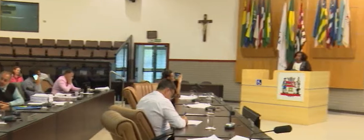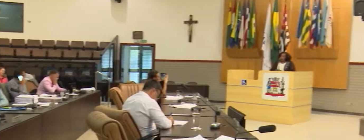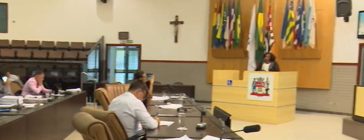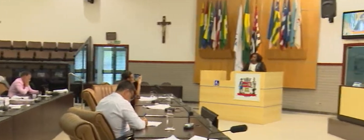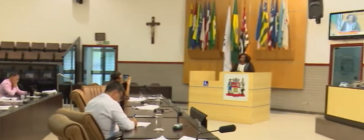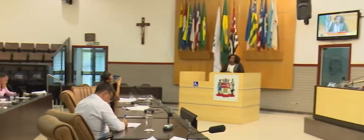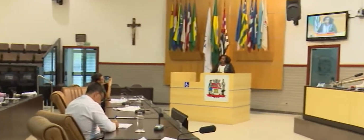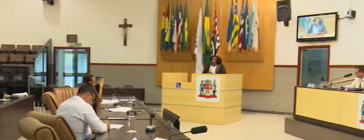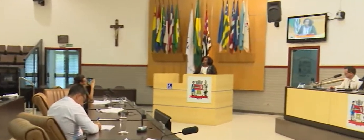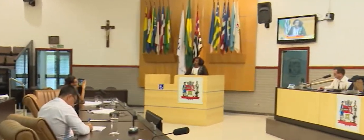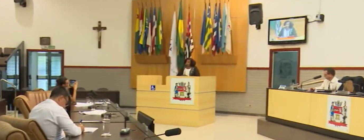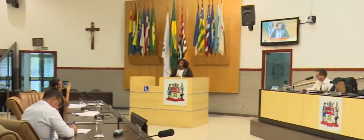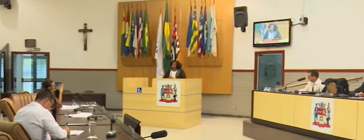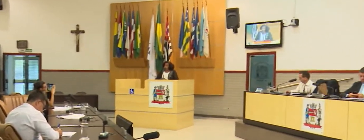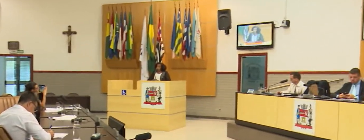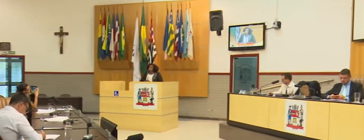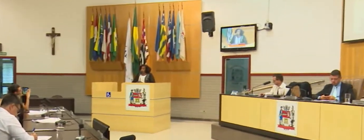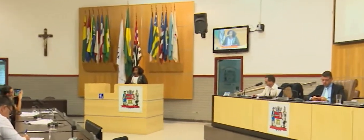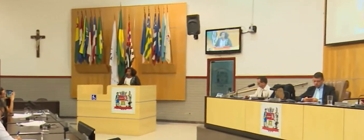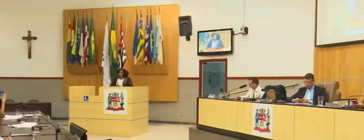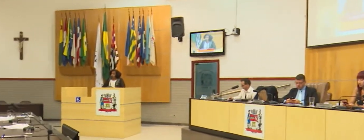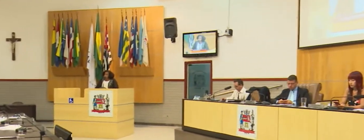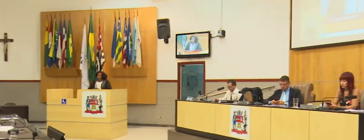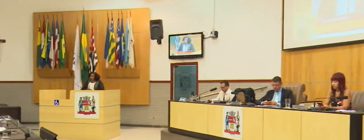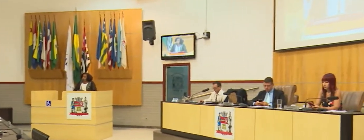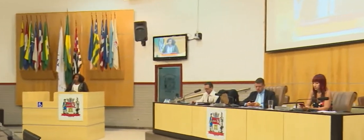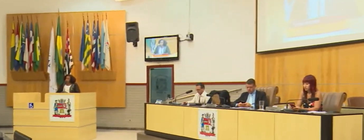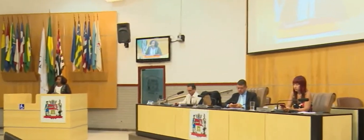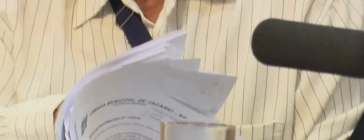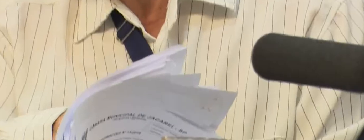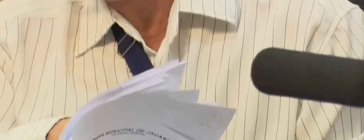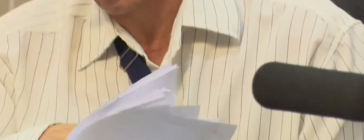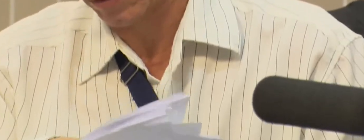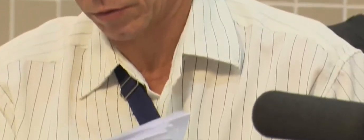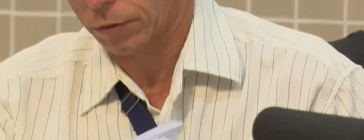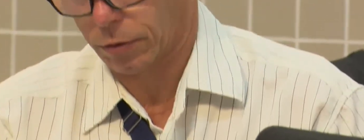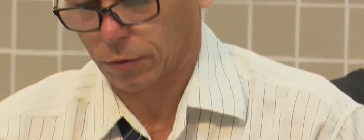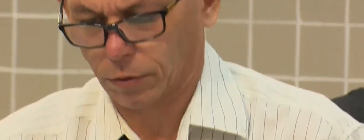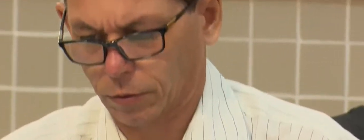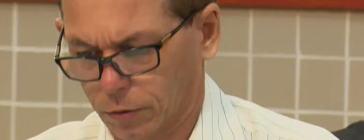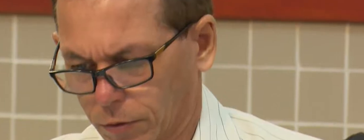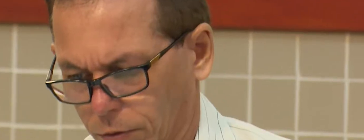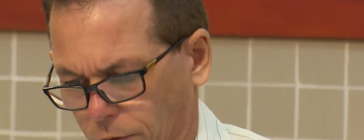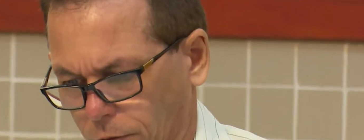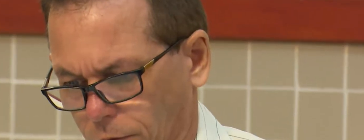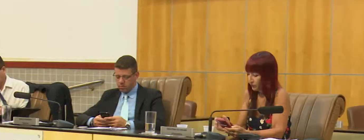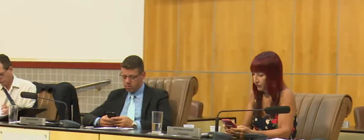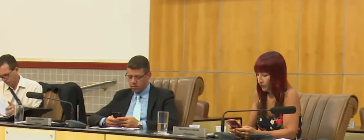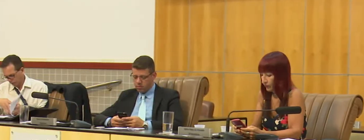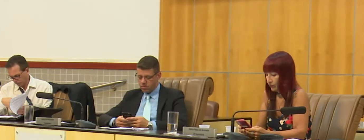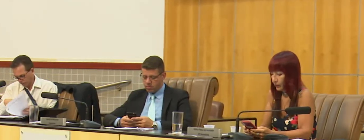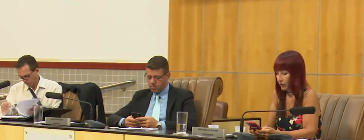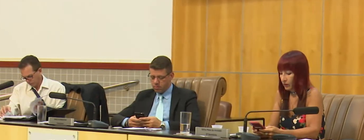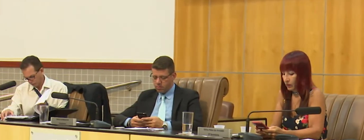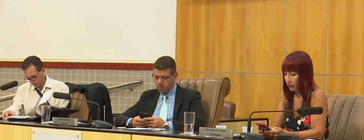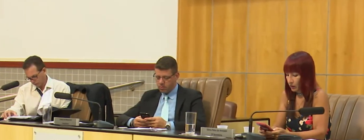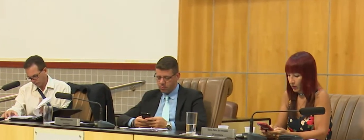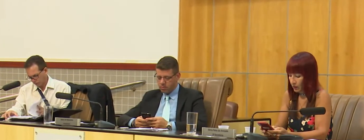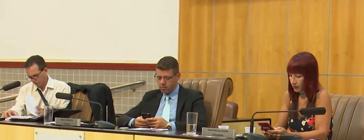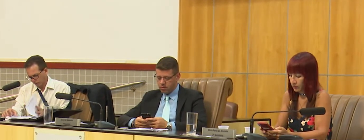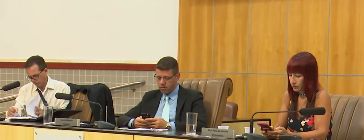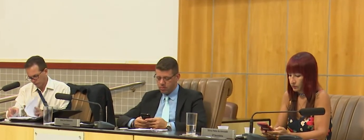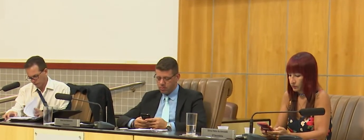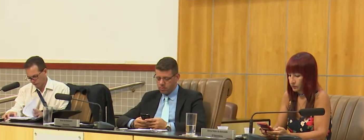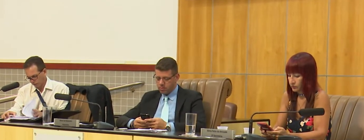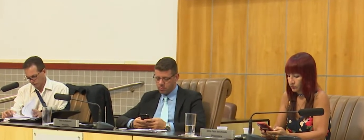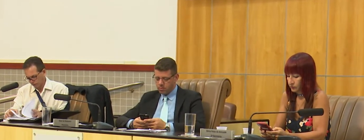biênio 2019-2020 da Câmara Municipal de Jacareí terá 9 comissões permanentes, dentre elas a Comissão